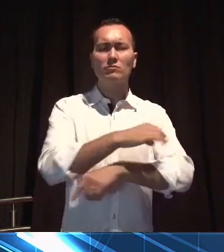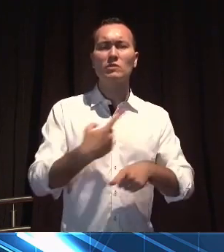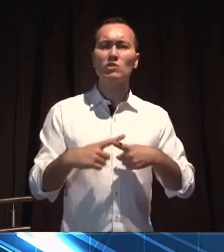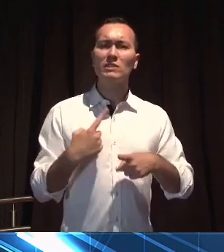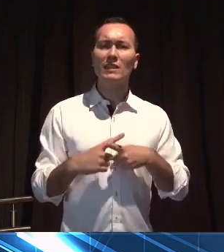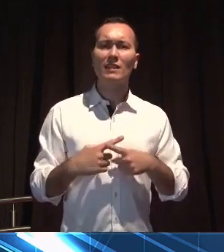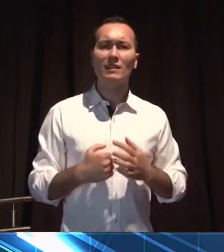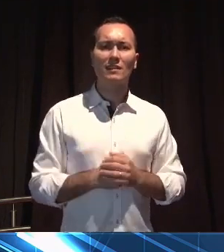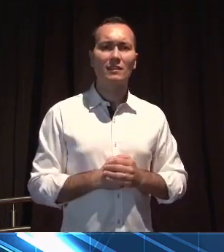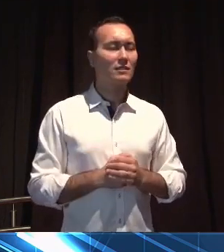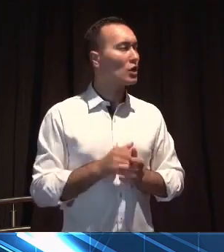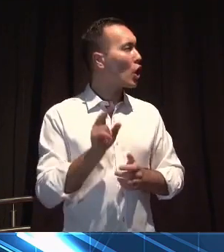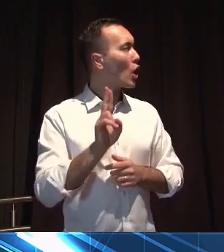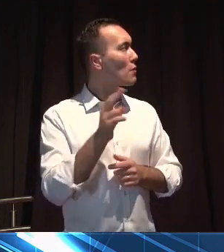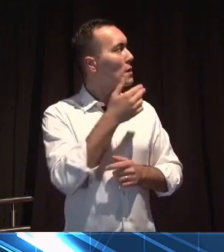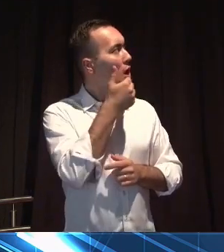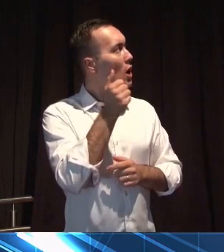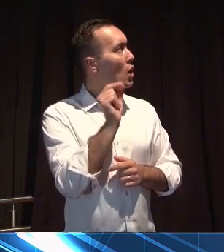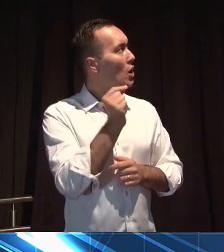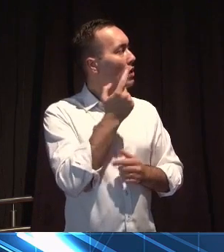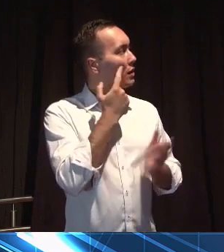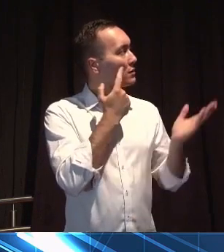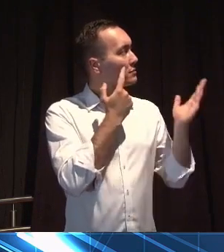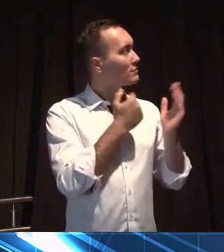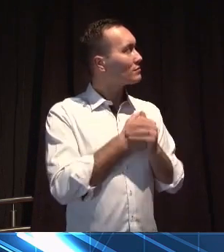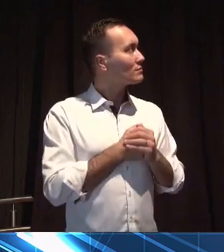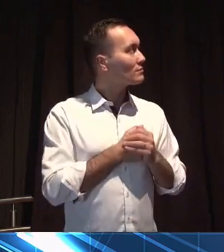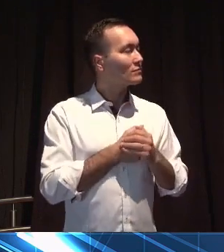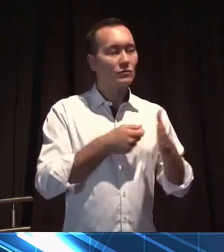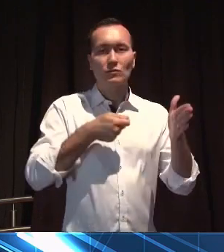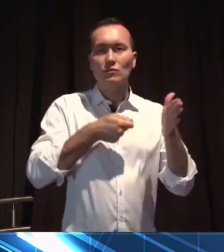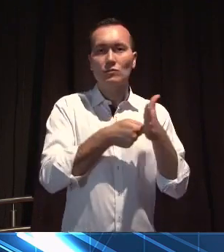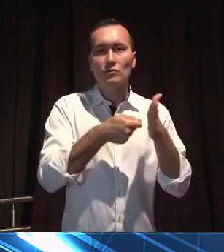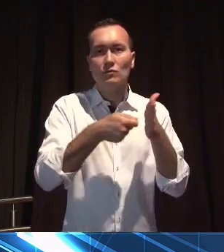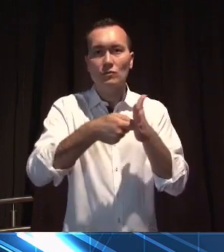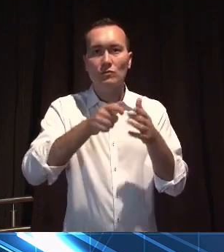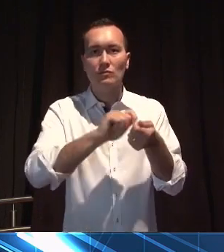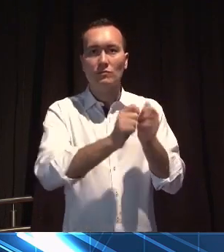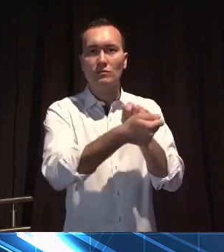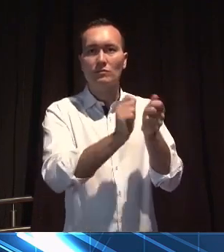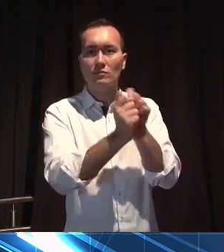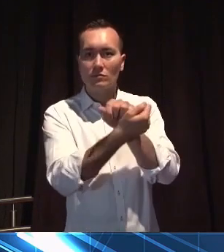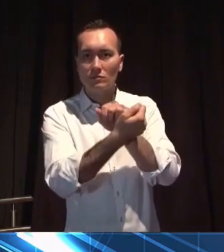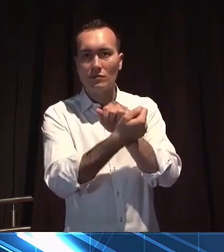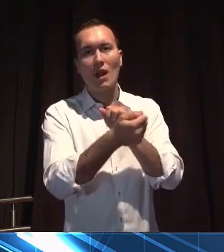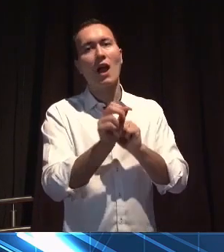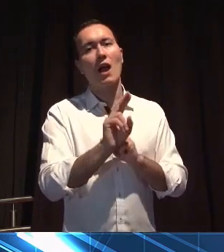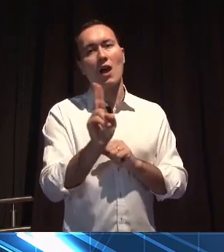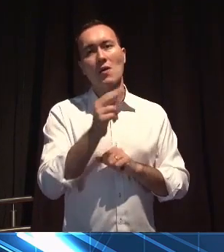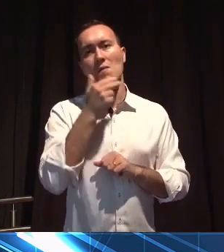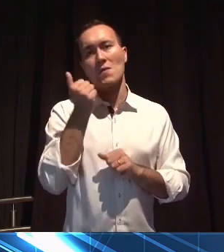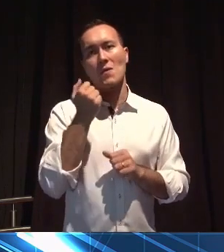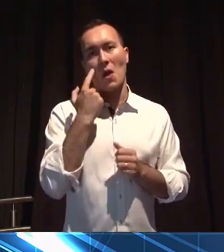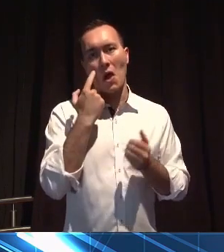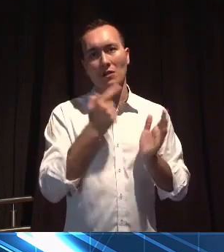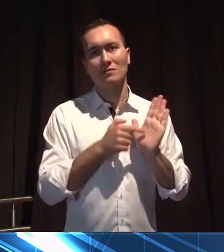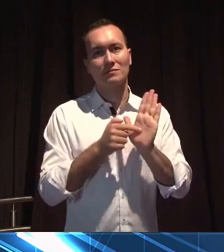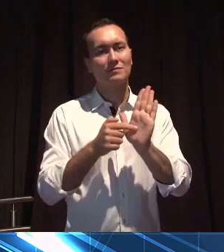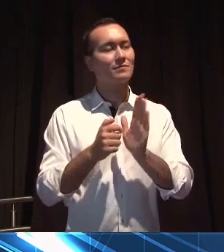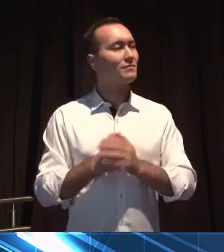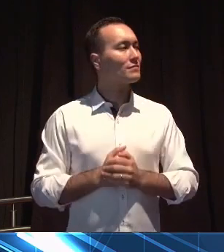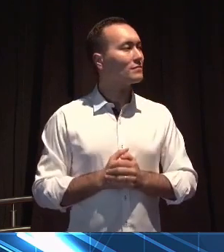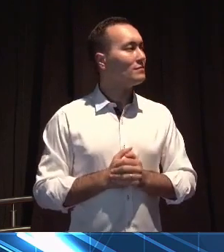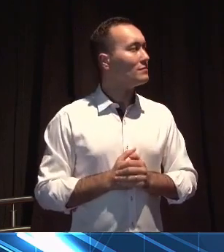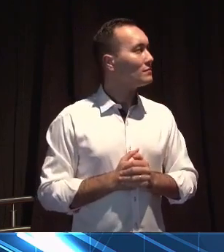melhor é porta Sena doctors ou conectores adaptadores vou te mostrar aqui o arquitetura conectoriza adaptadores pessoal alguém